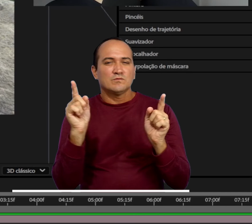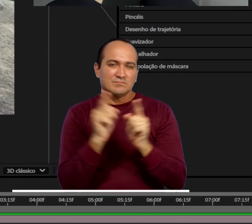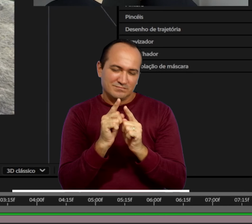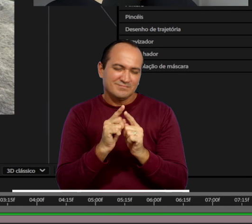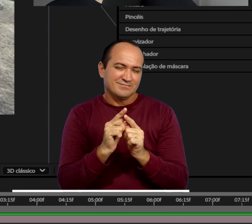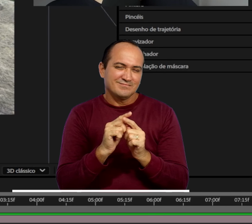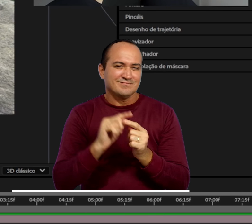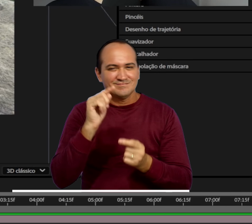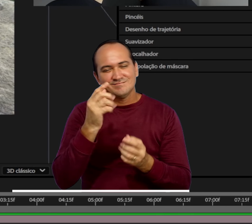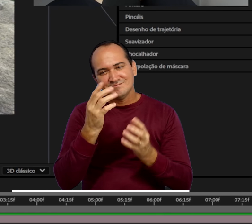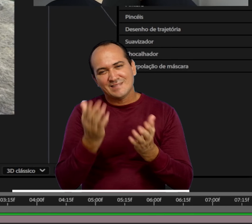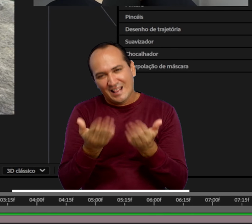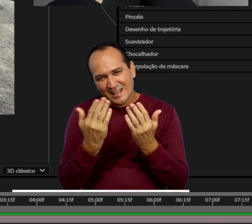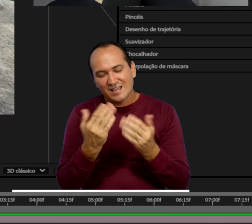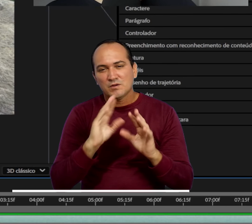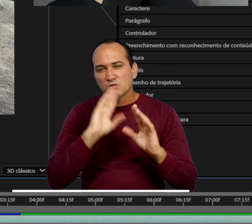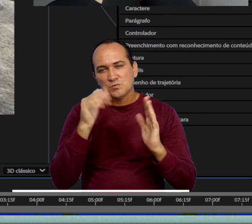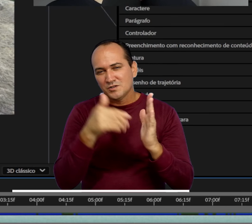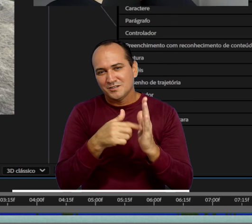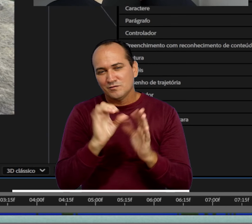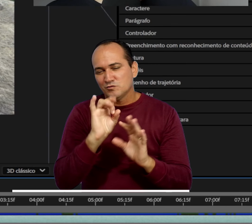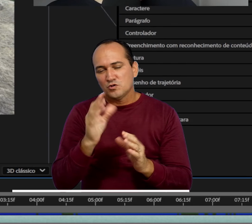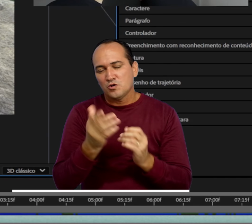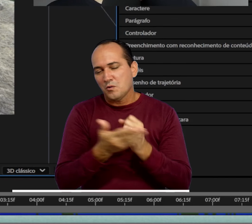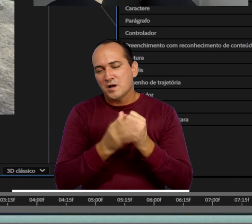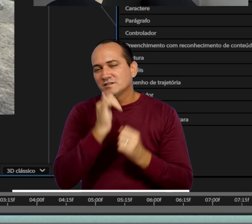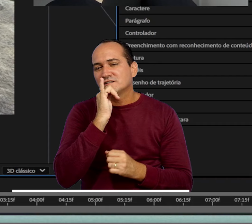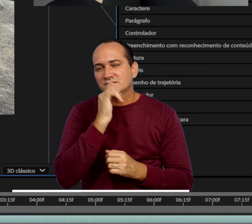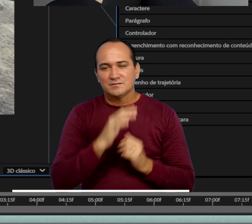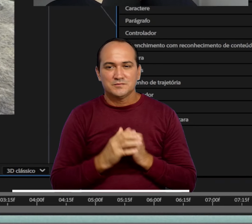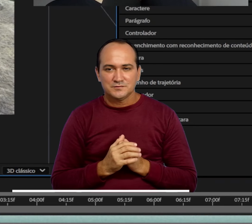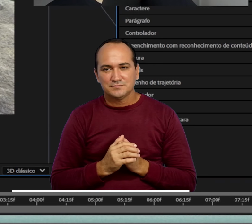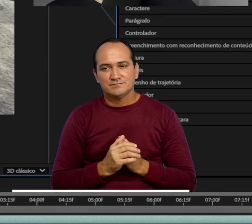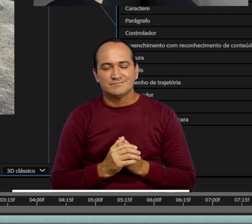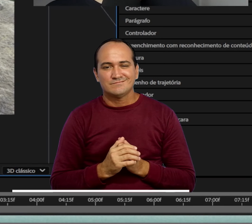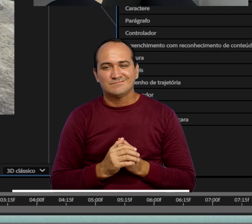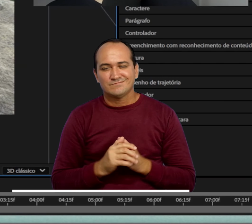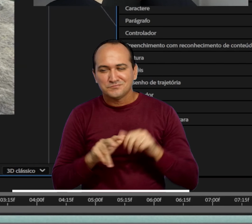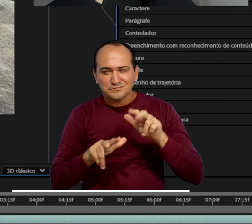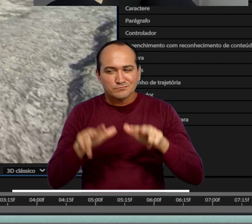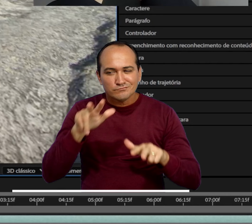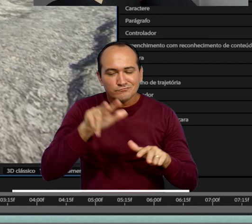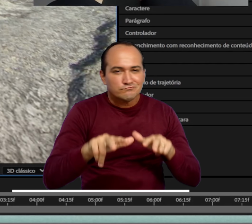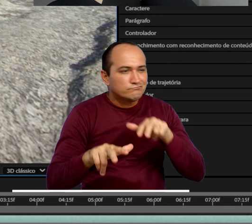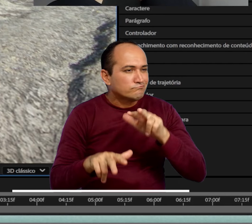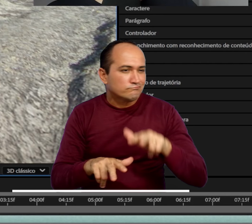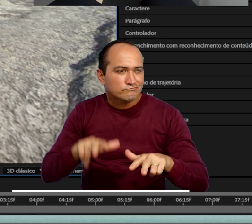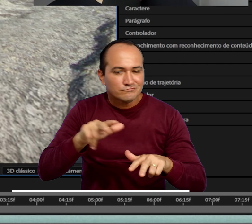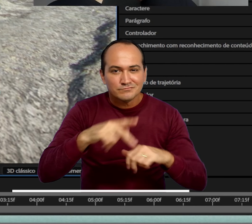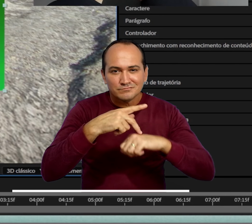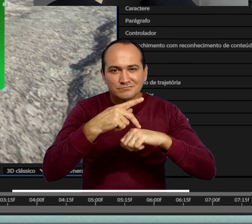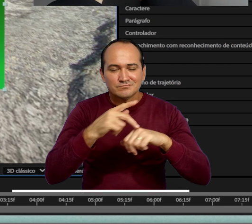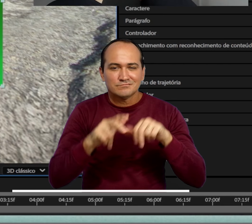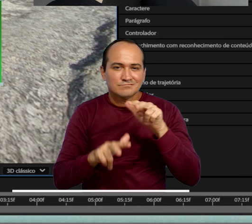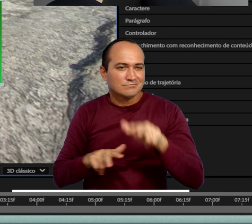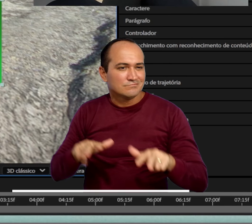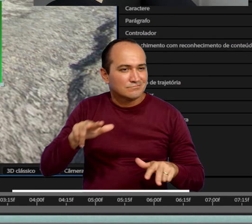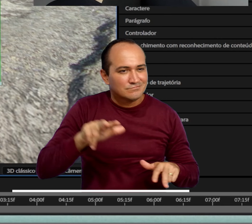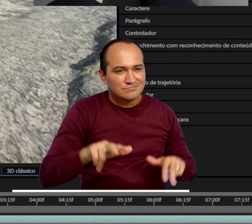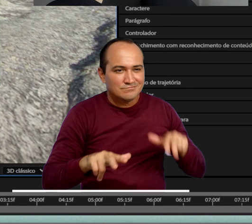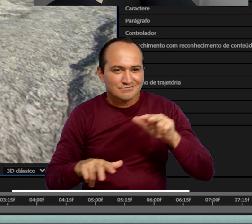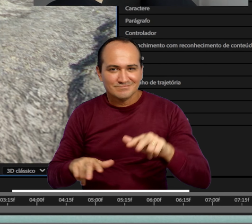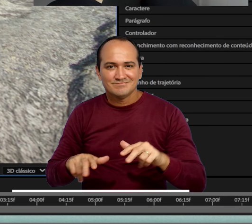resolução um pouco mais baixa, mas para a nossa finalidade aqui é suficiente, ó. Então eu vou colocar um calanguinho aqui nessa pedra. Vou chegar aqui um pouco mais perto para vocês verem. Não